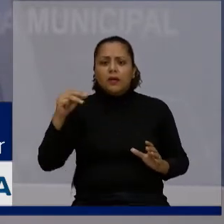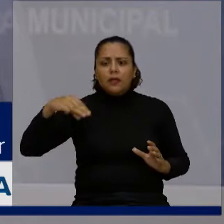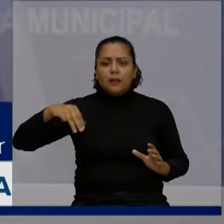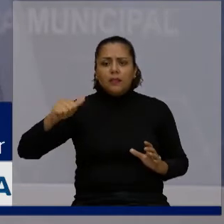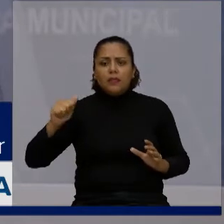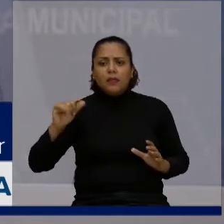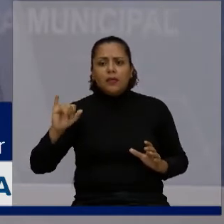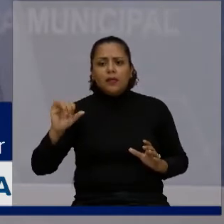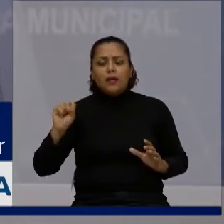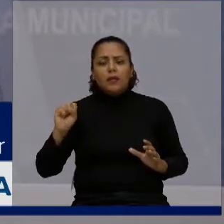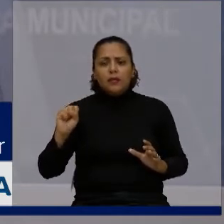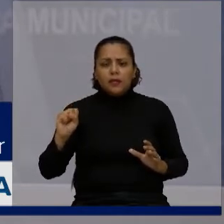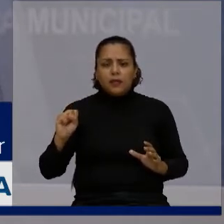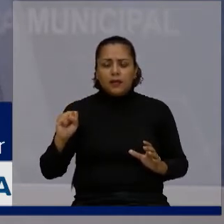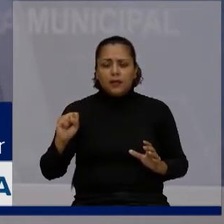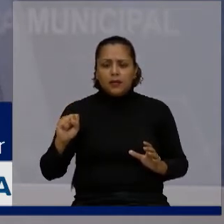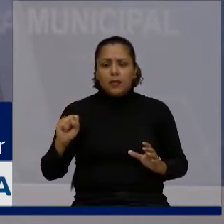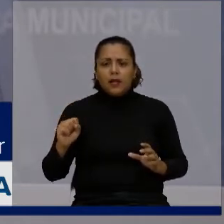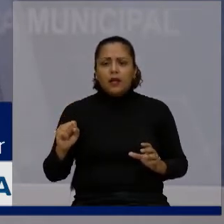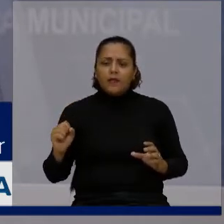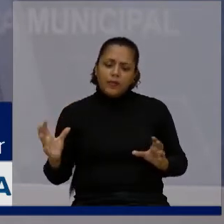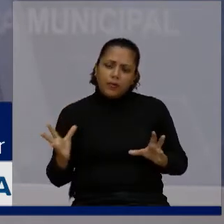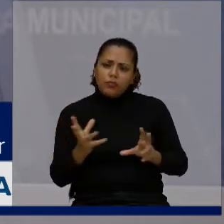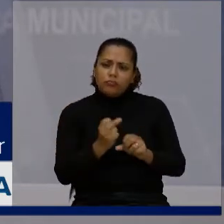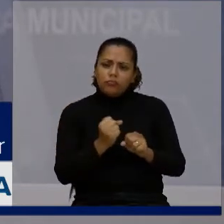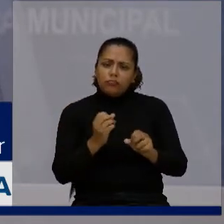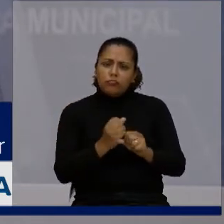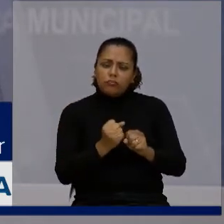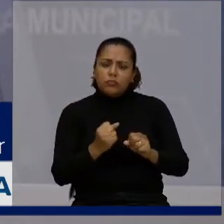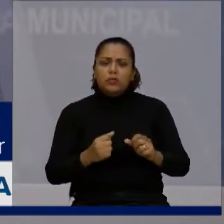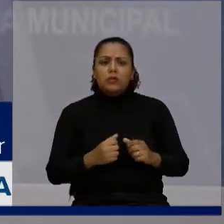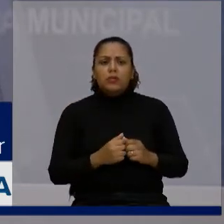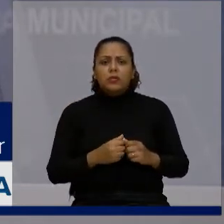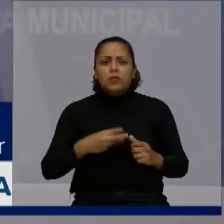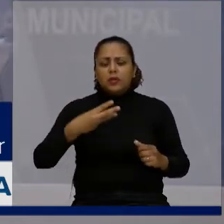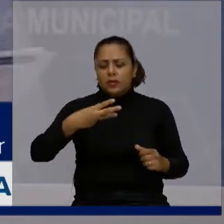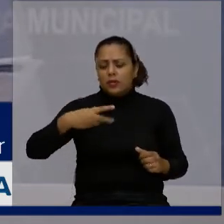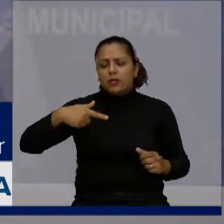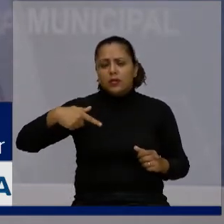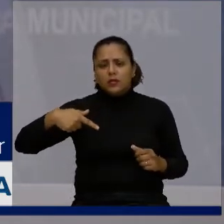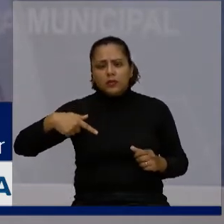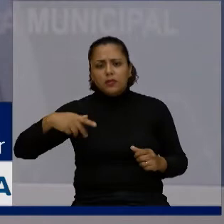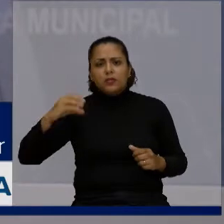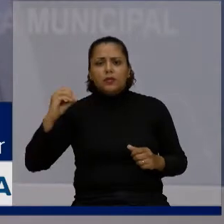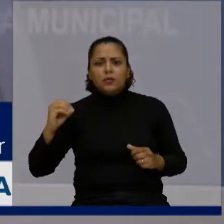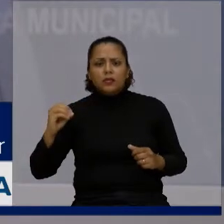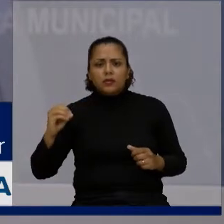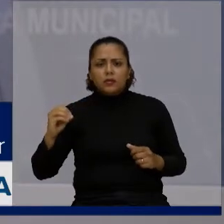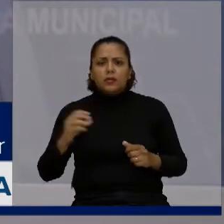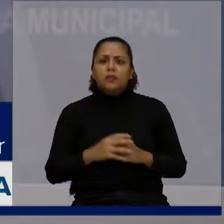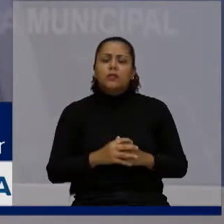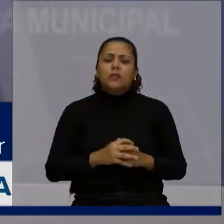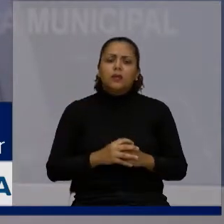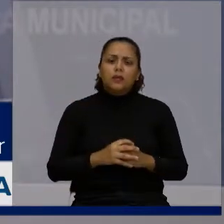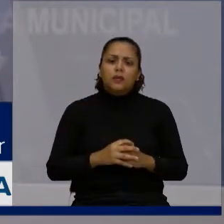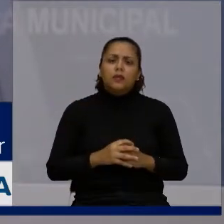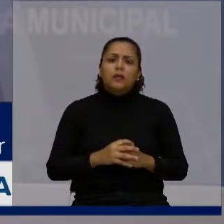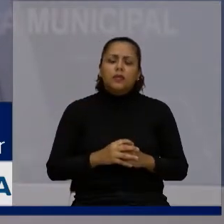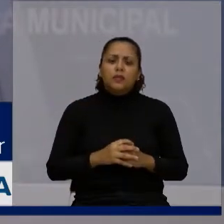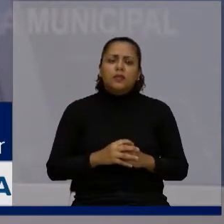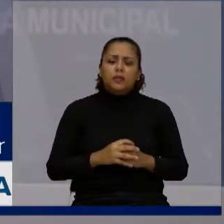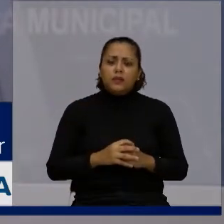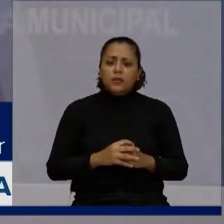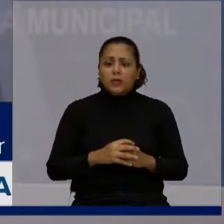ramais, multiplica por 377 litros, que cada ramal, a média, há de